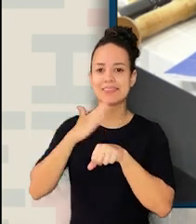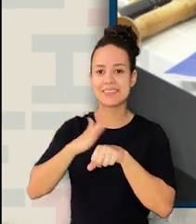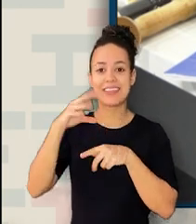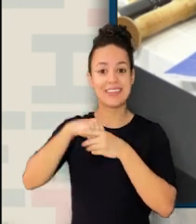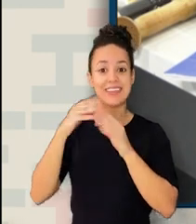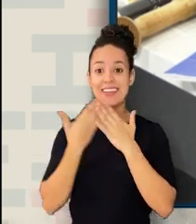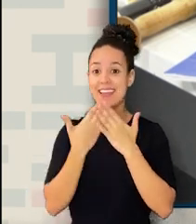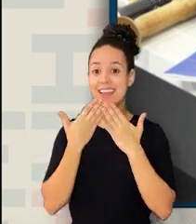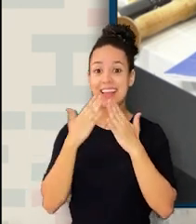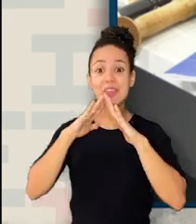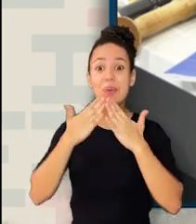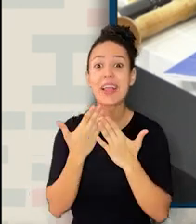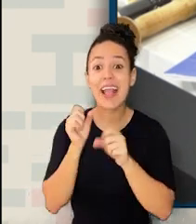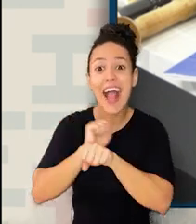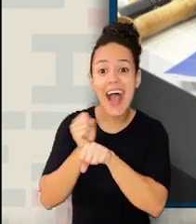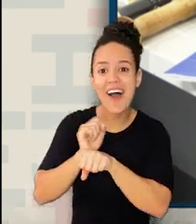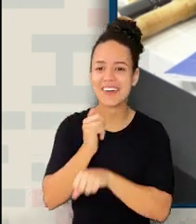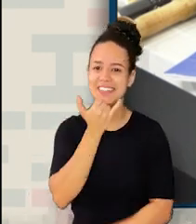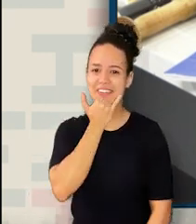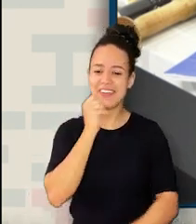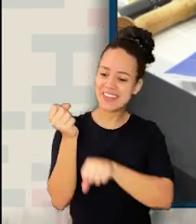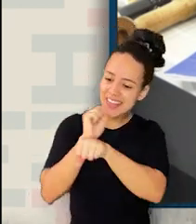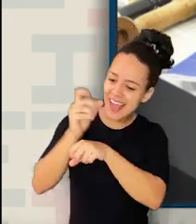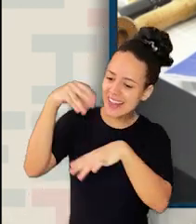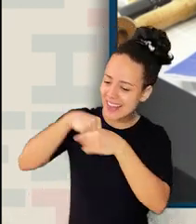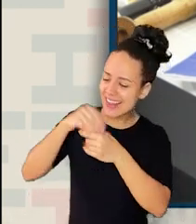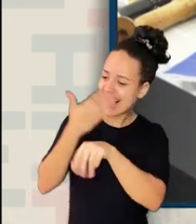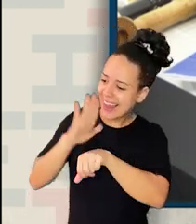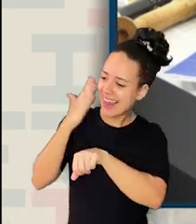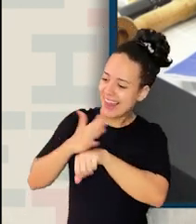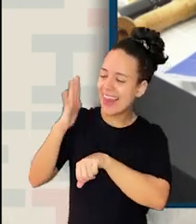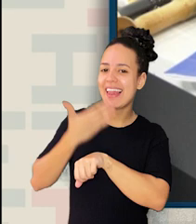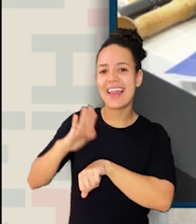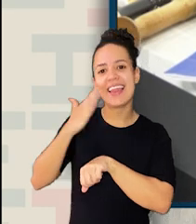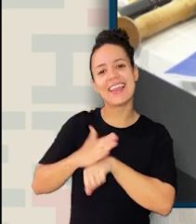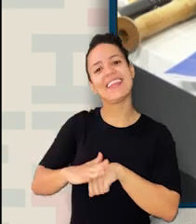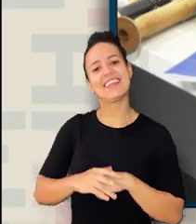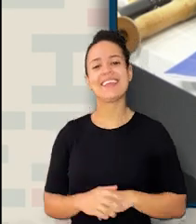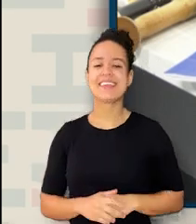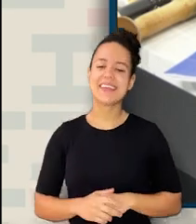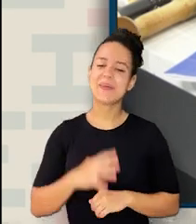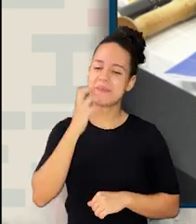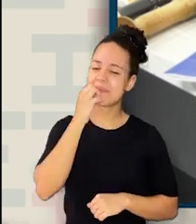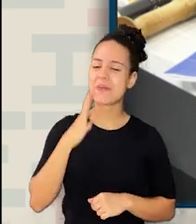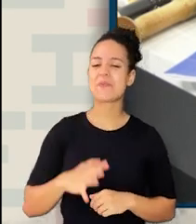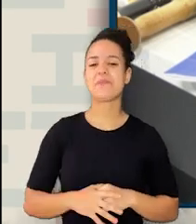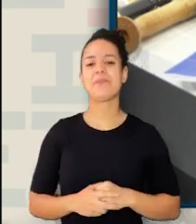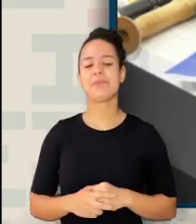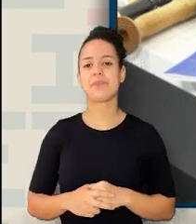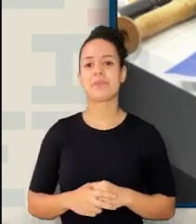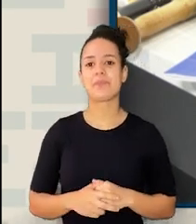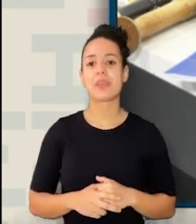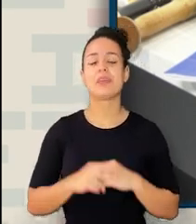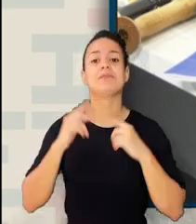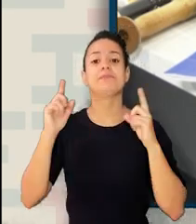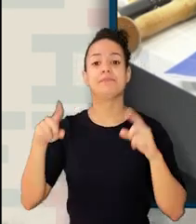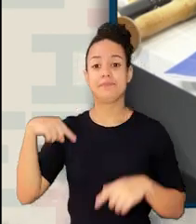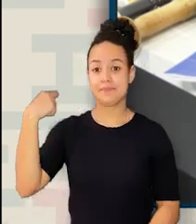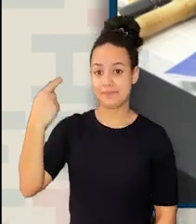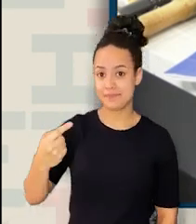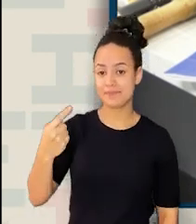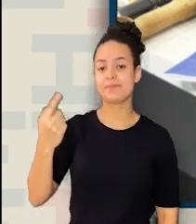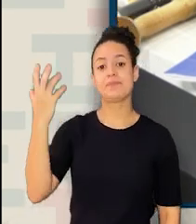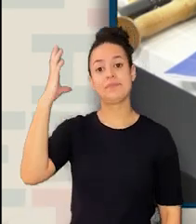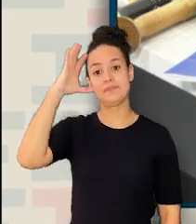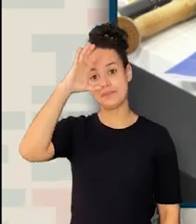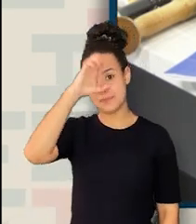Adoro estudar as articulações assim, dentro do carro, fazendo essa prática, né? E aí, depois que você consegue